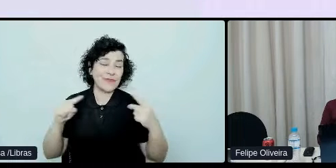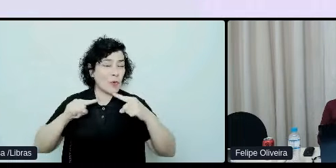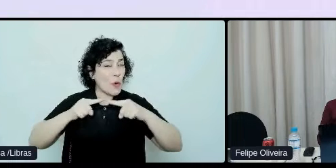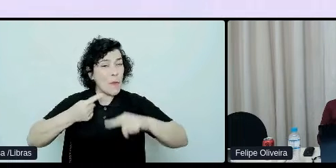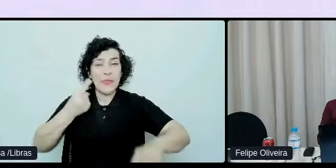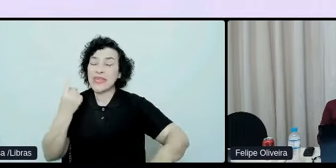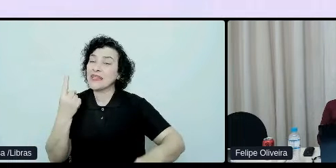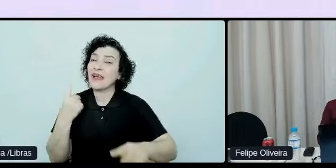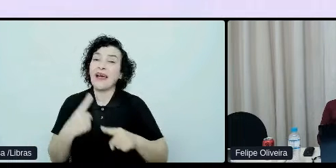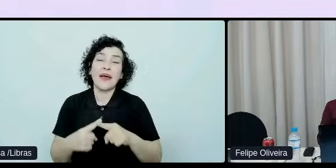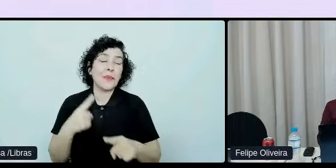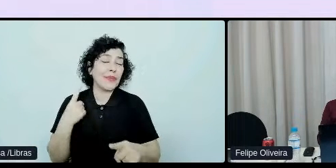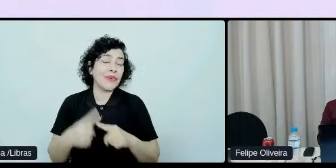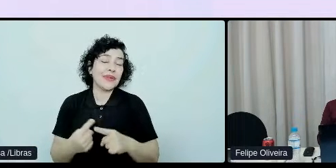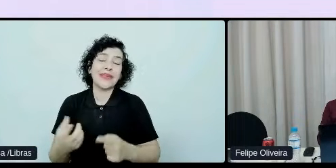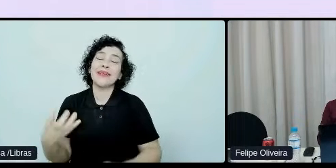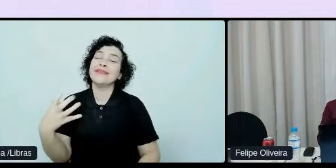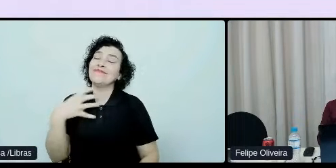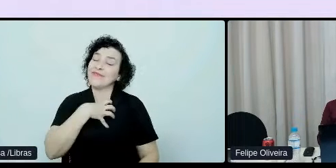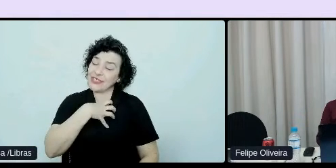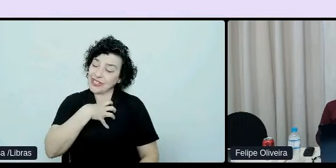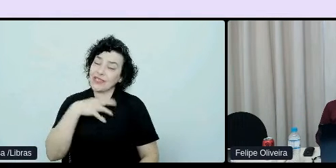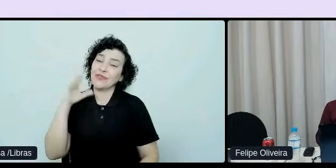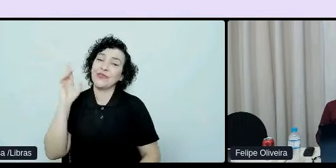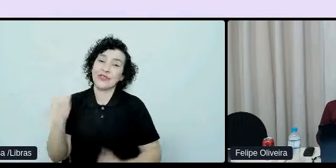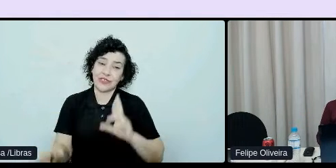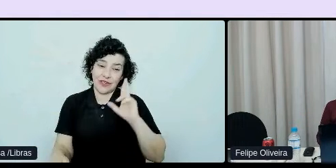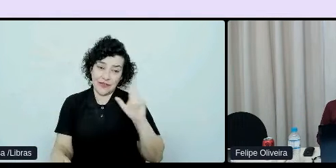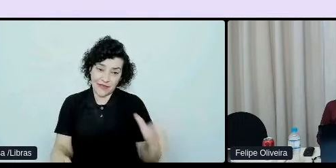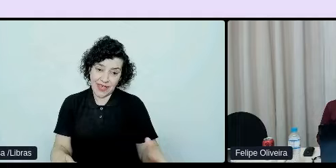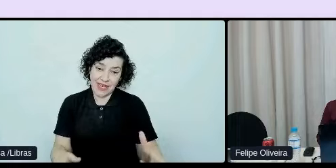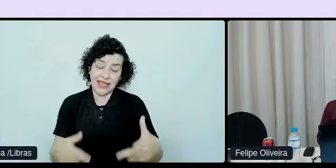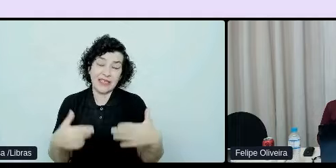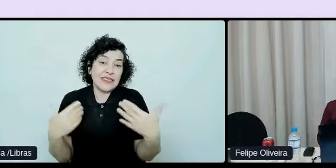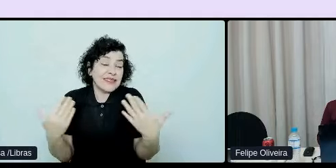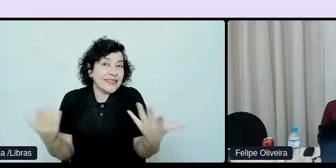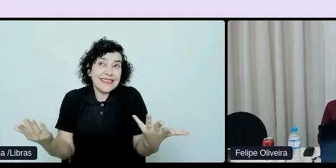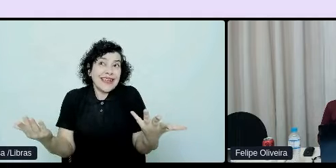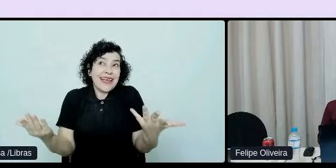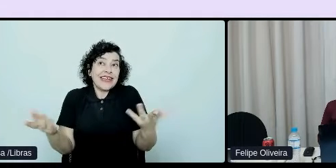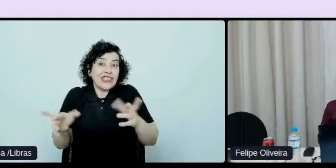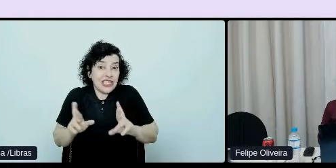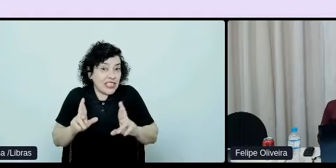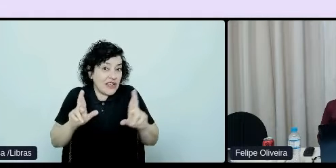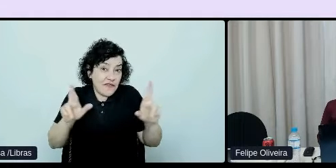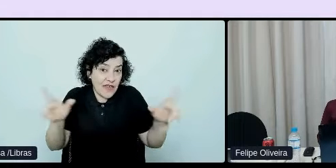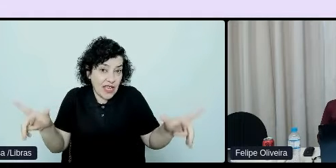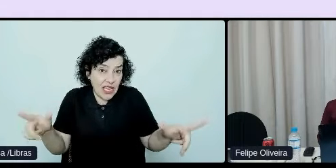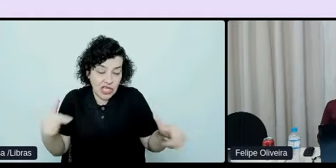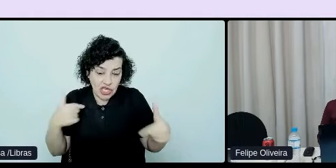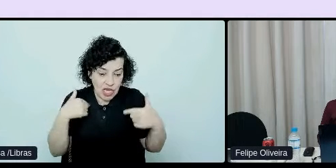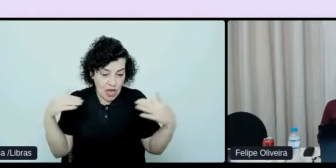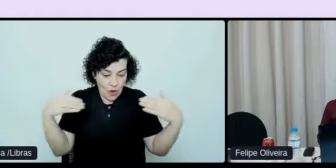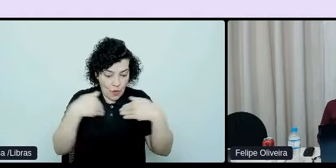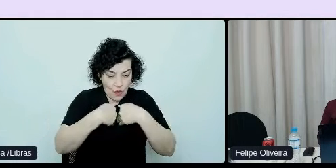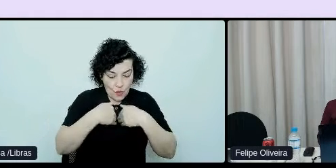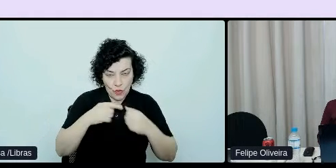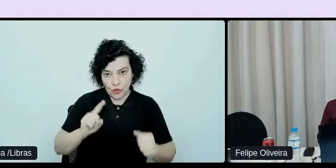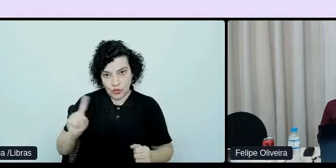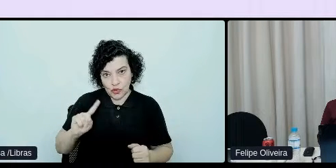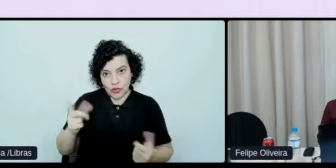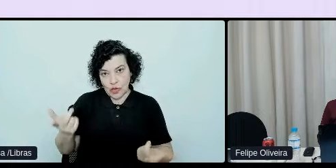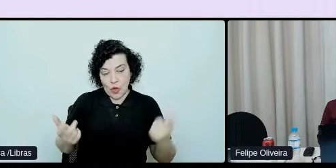porque nós somos muito diferentes. E não é porque nós somos diferentes que eu não sou autista ou que eu sou